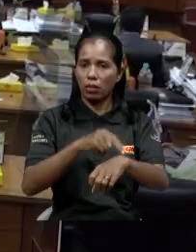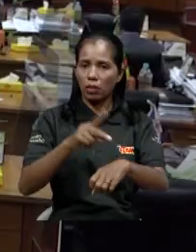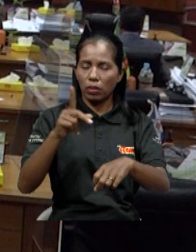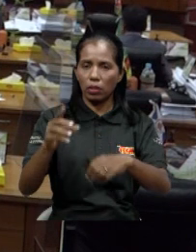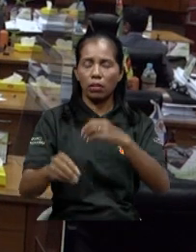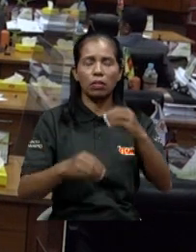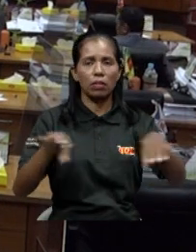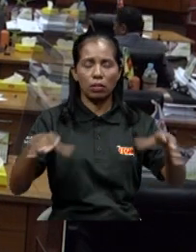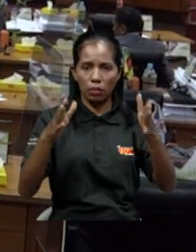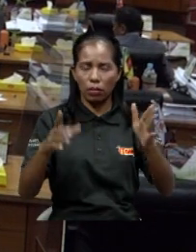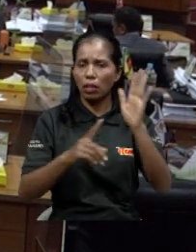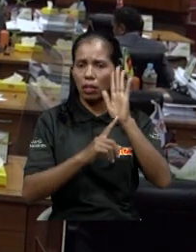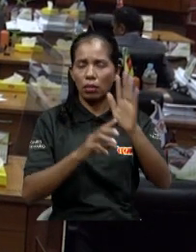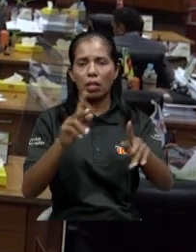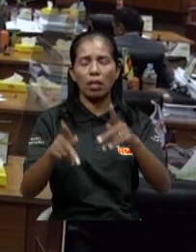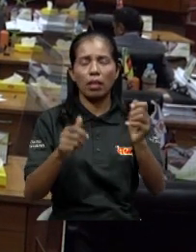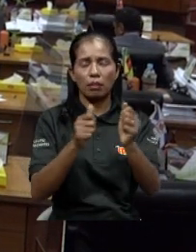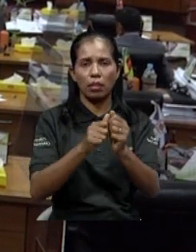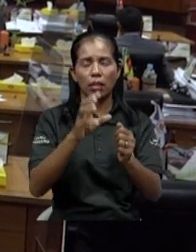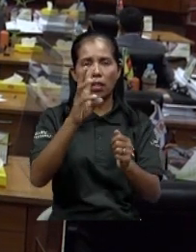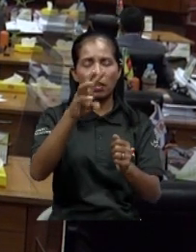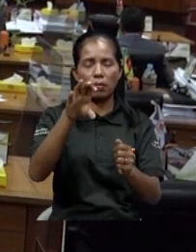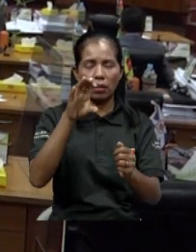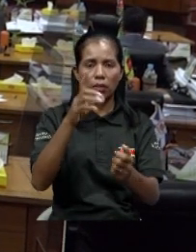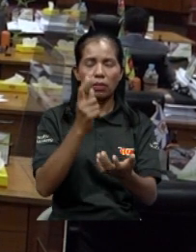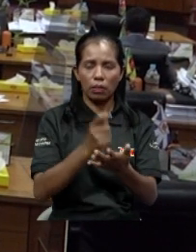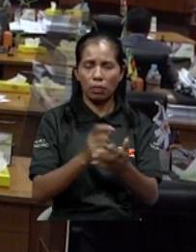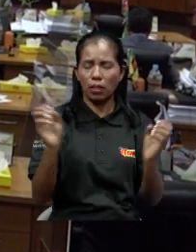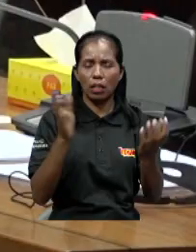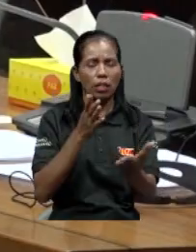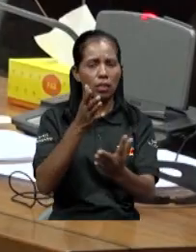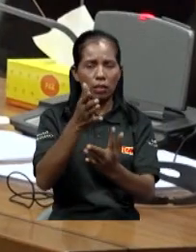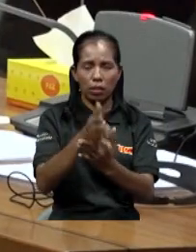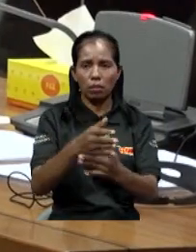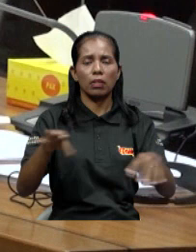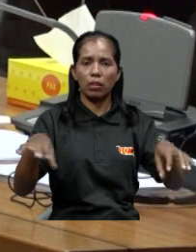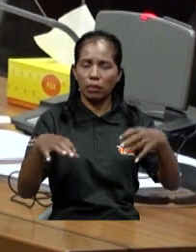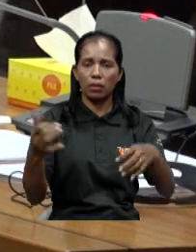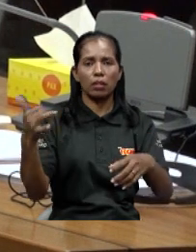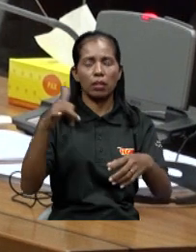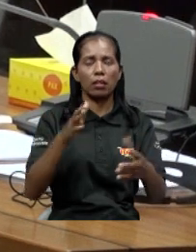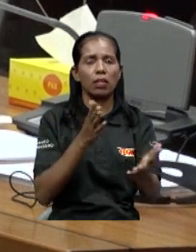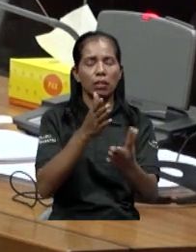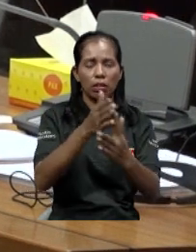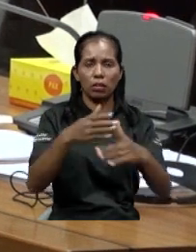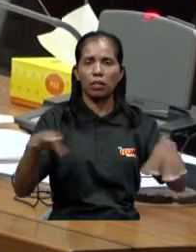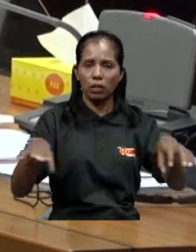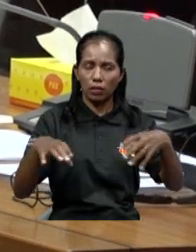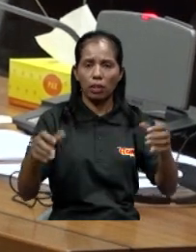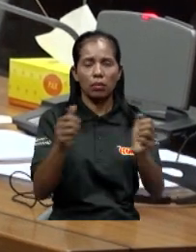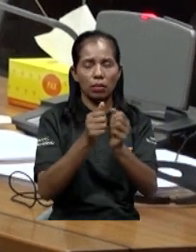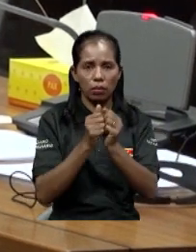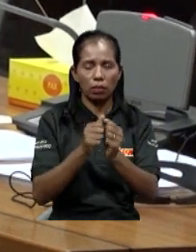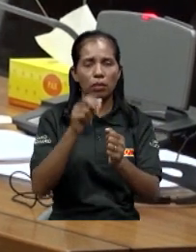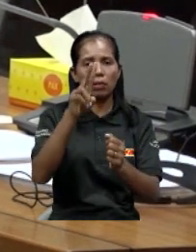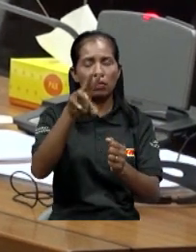Relação Trabalho Ratudo, e Marihun Atus Nen Resin Maclacessa Bacampo Serviço, no Sira Nebea Cessa ou na Bacampo Serviço,